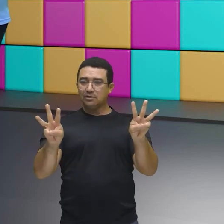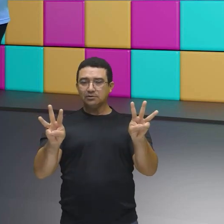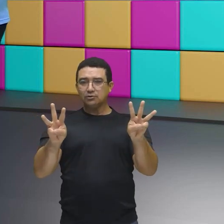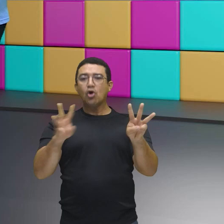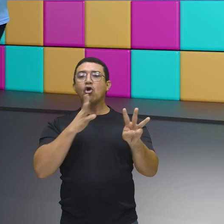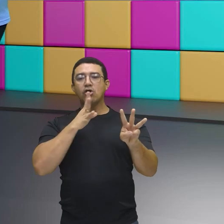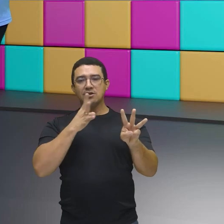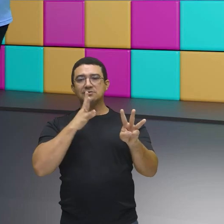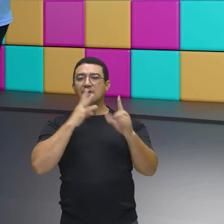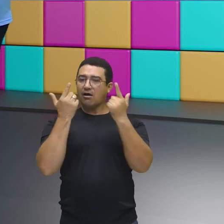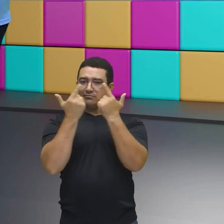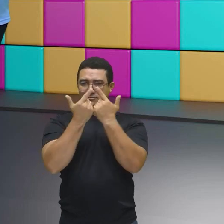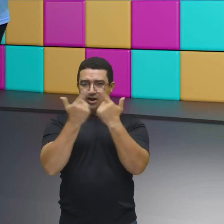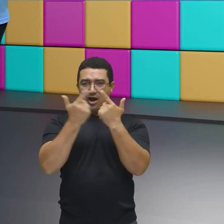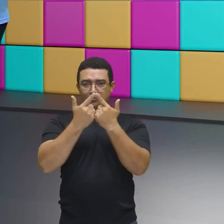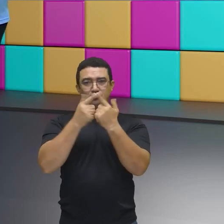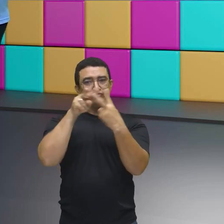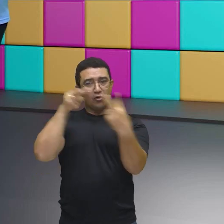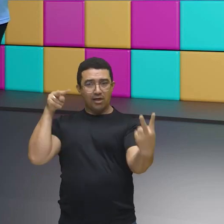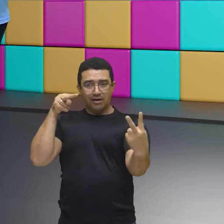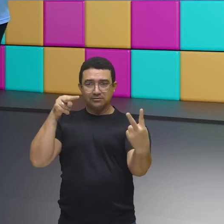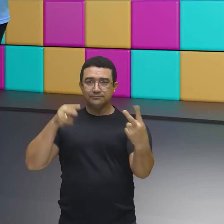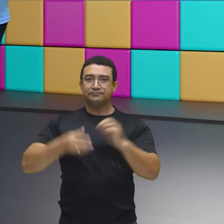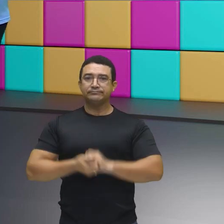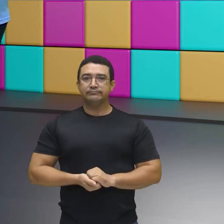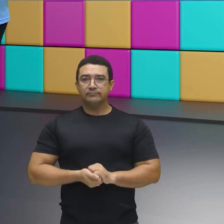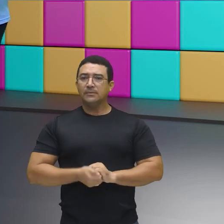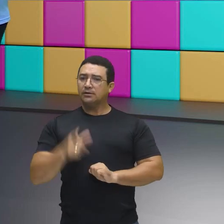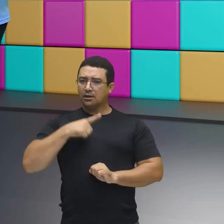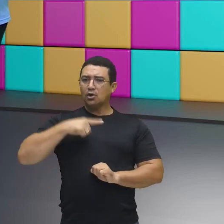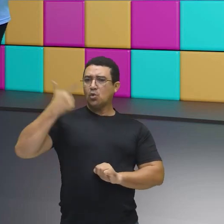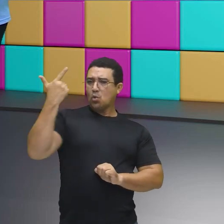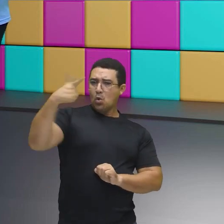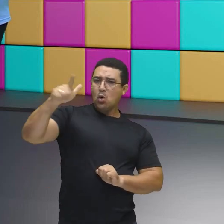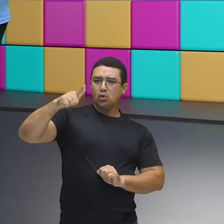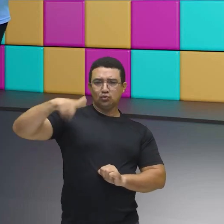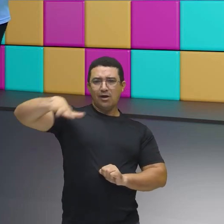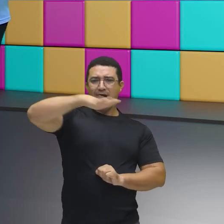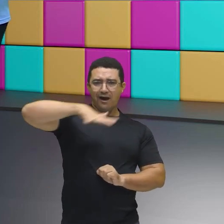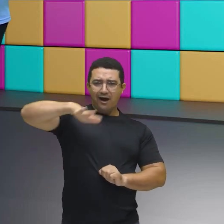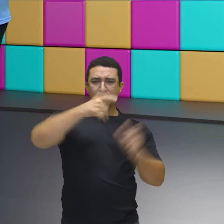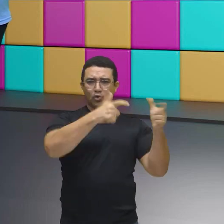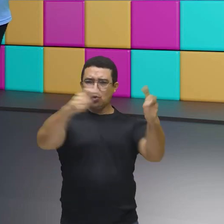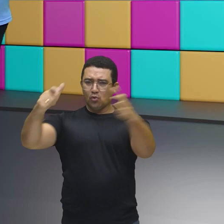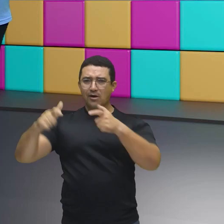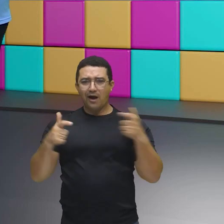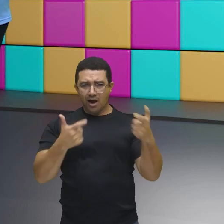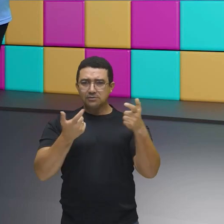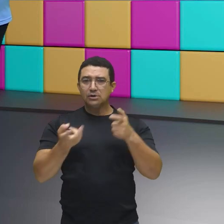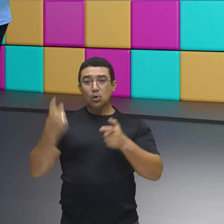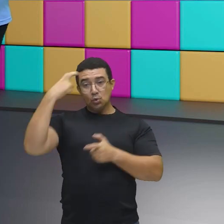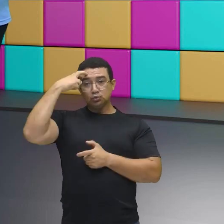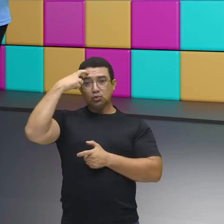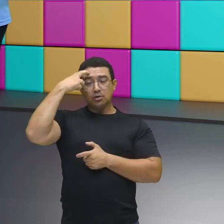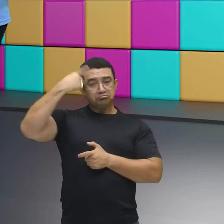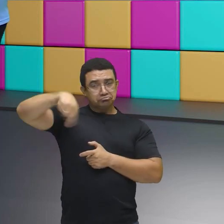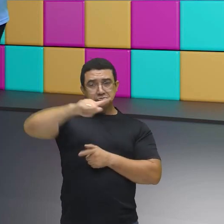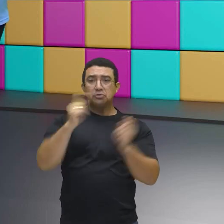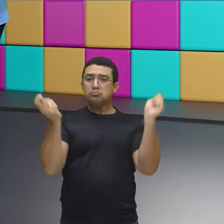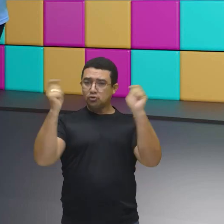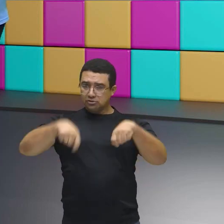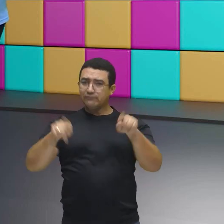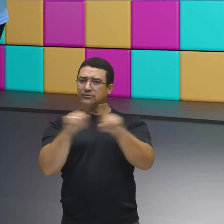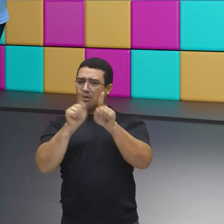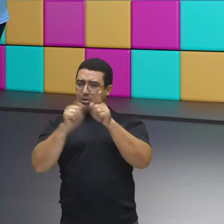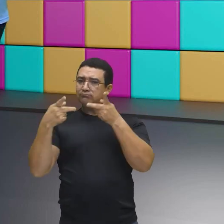mais, buscarem muito mais, tá? Tem outros espaços aqui no Amazonas, né, espaços culturais, que vocês podem fazer essa